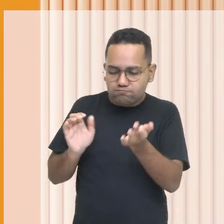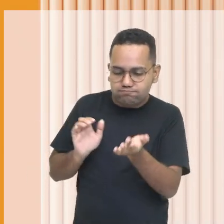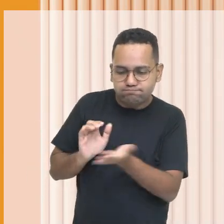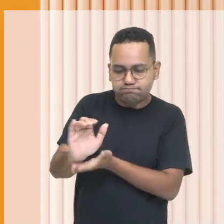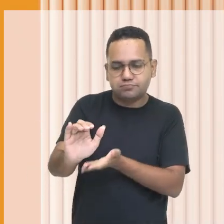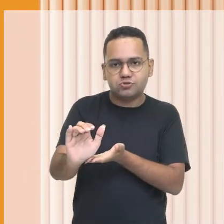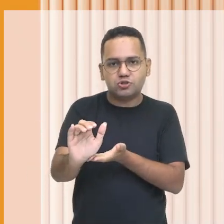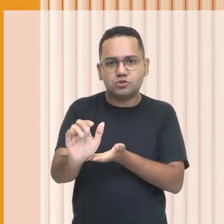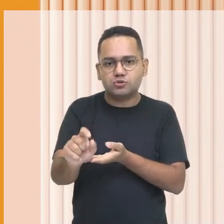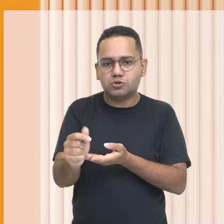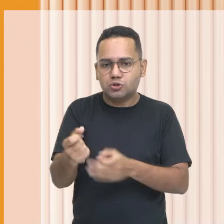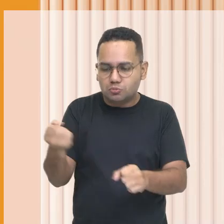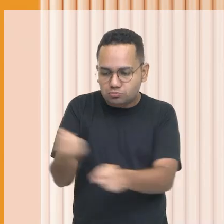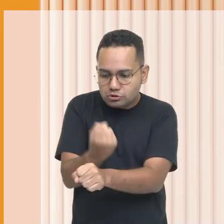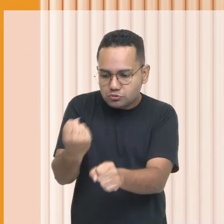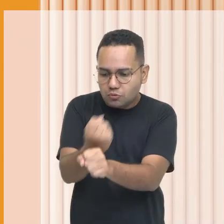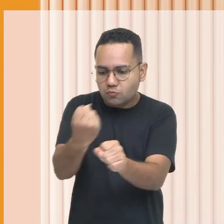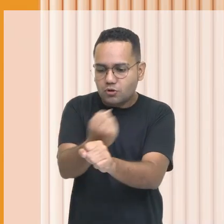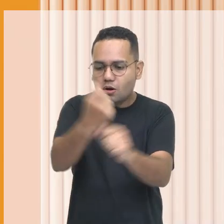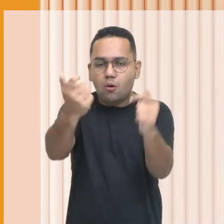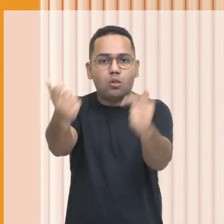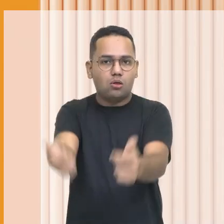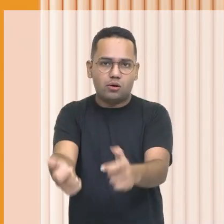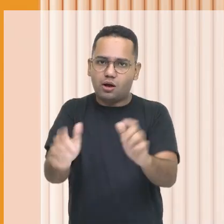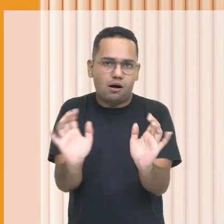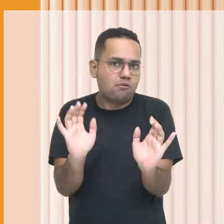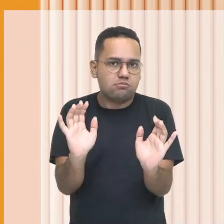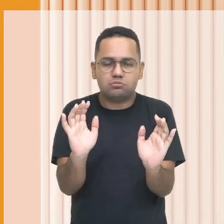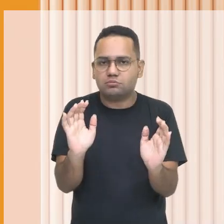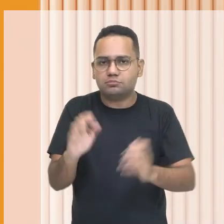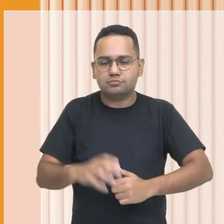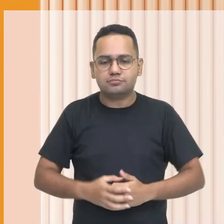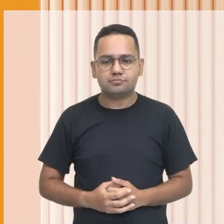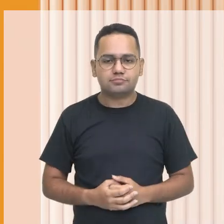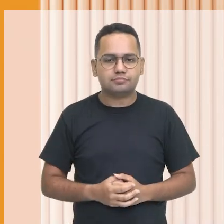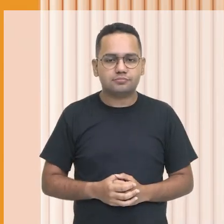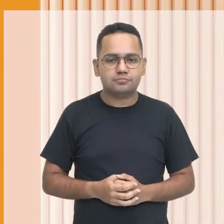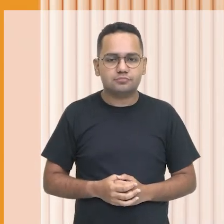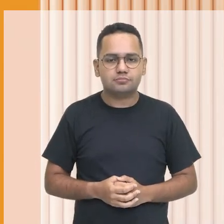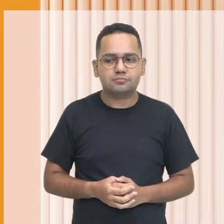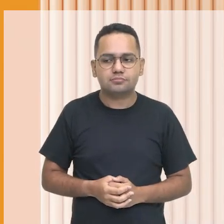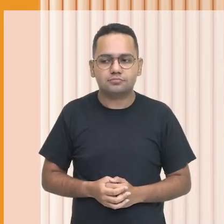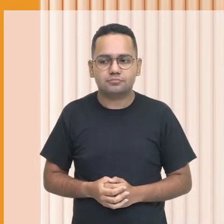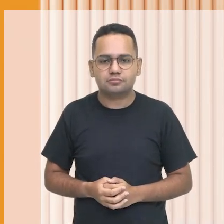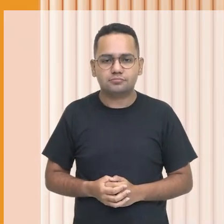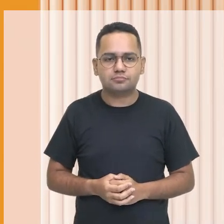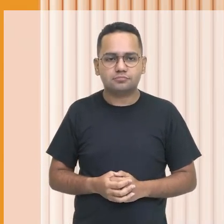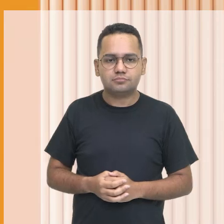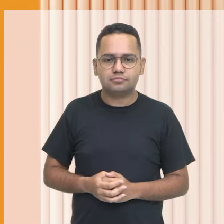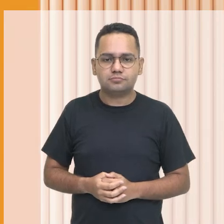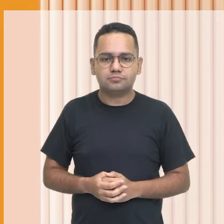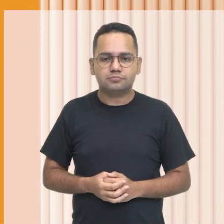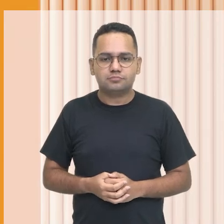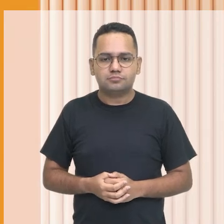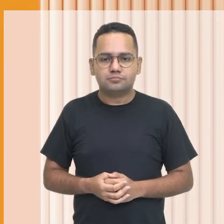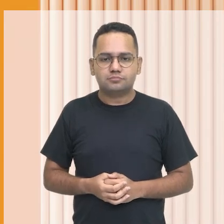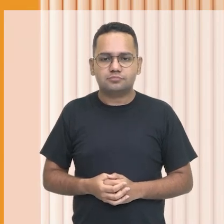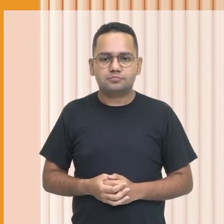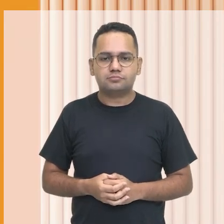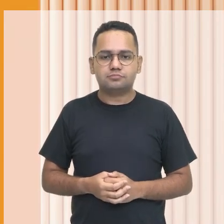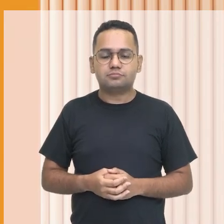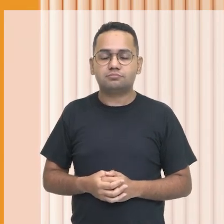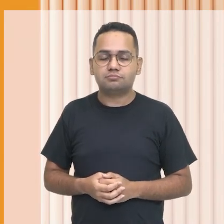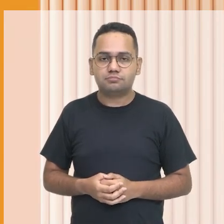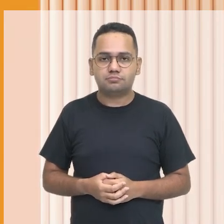verba para investir no desenvolvimento do município X ou Y da cidade tal, ok? Então, é isso que nós